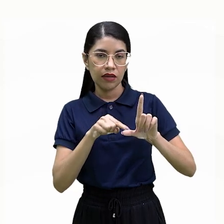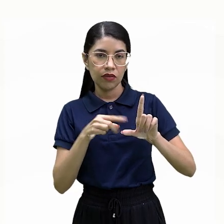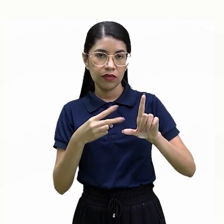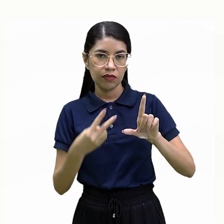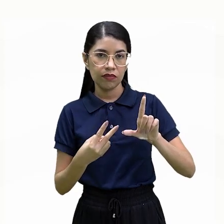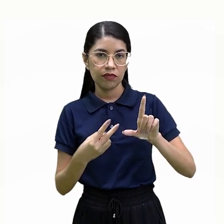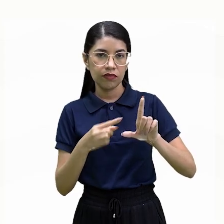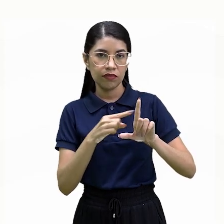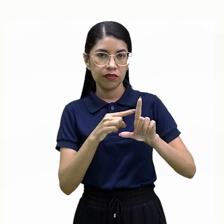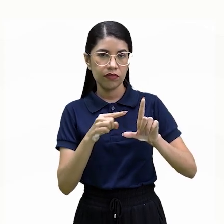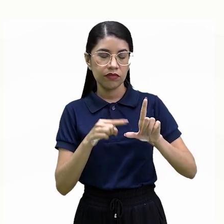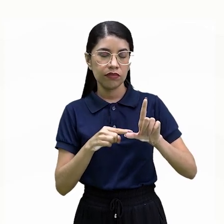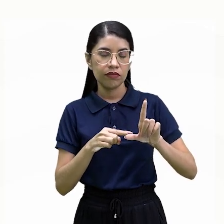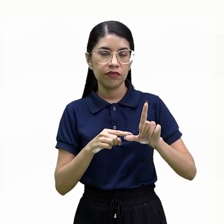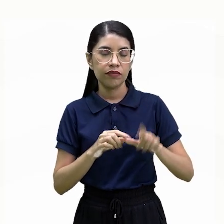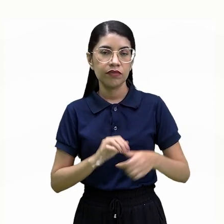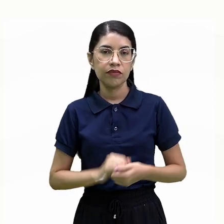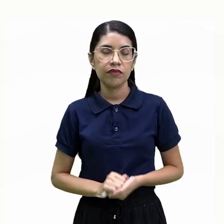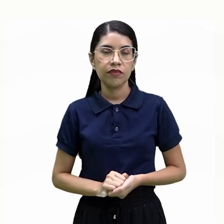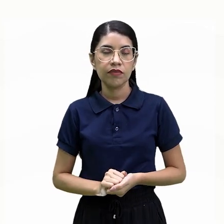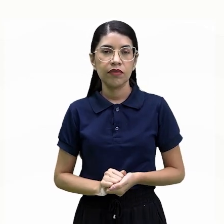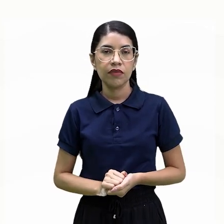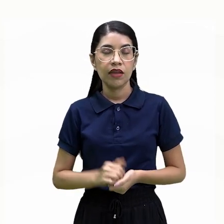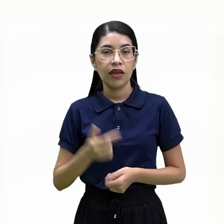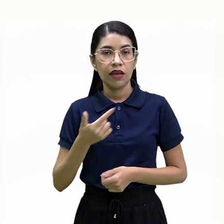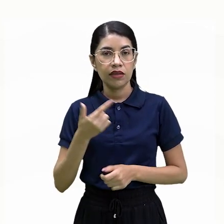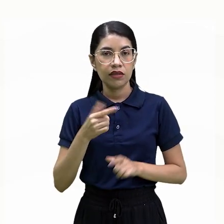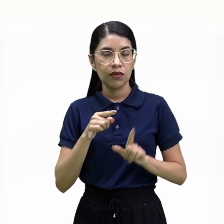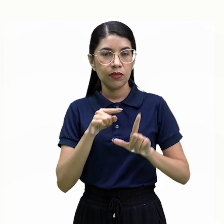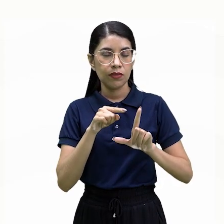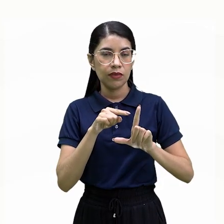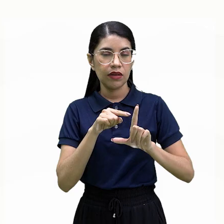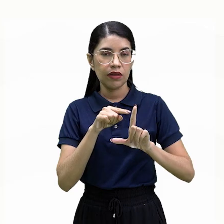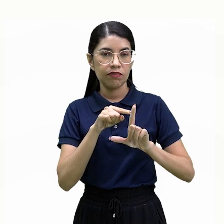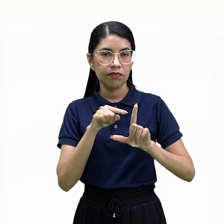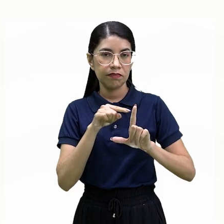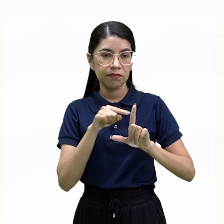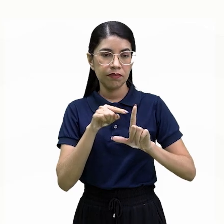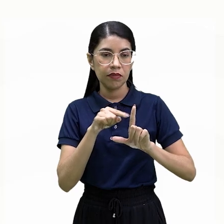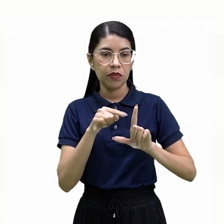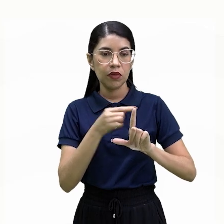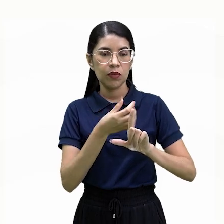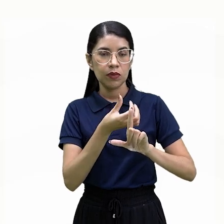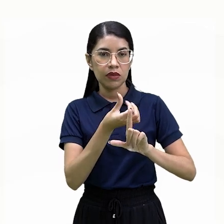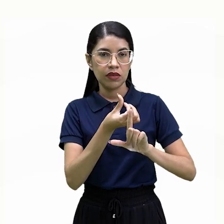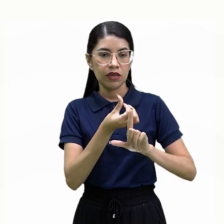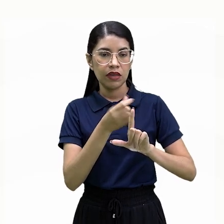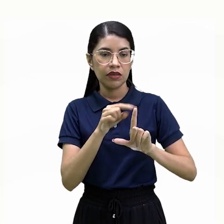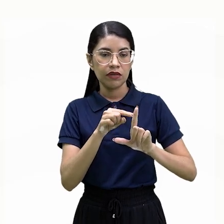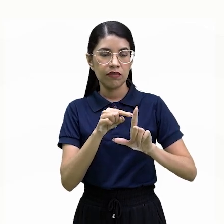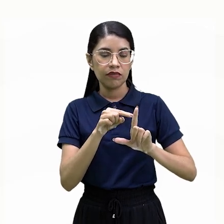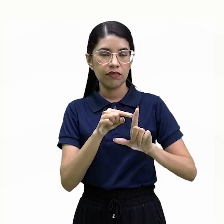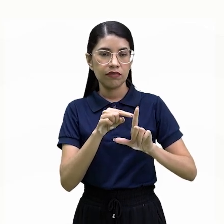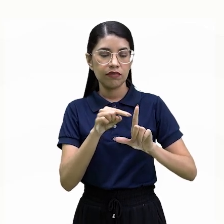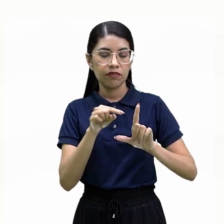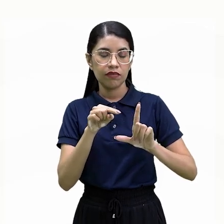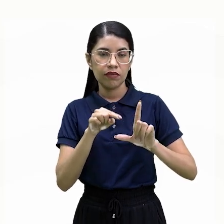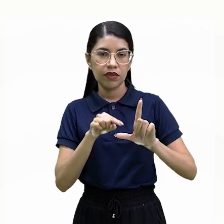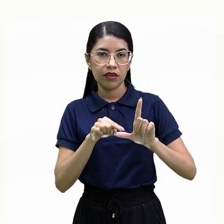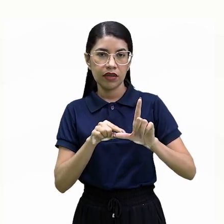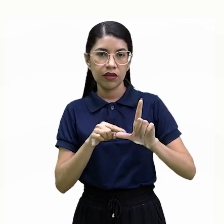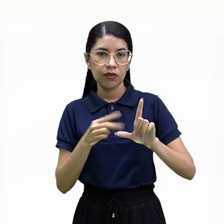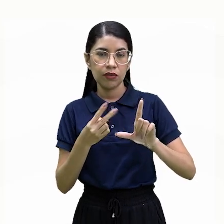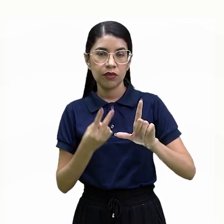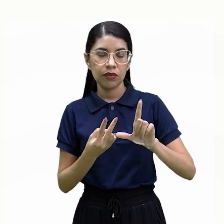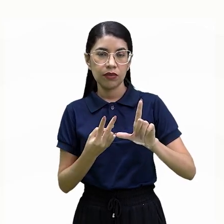coluna. A segunda coluna vai até o 6. Então, vou pegar aqui o 6, ó. Vem até o